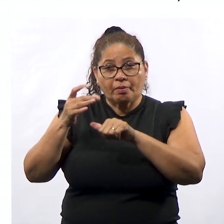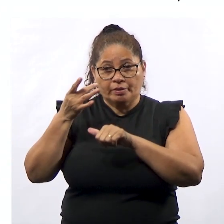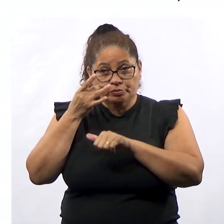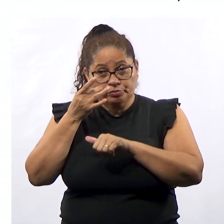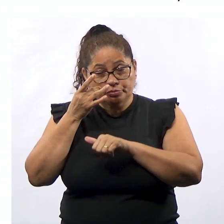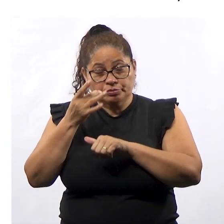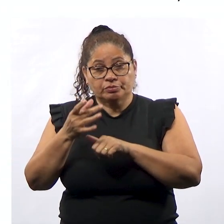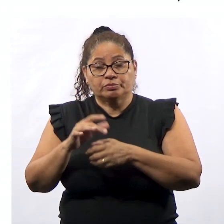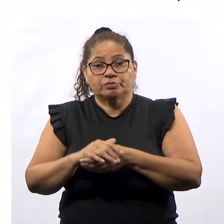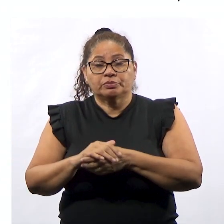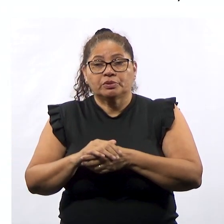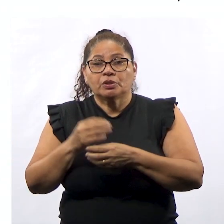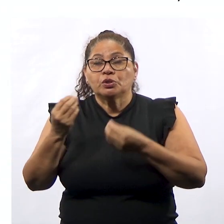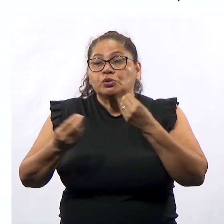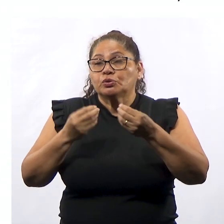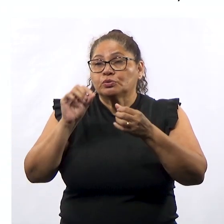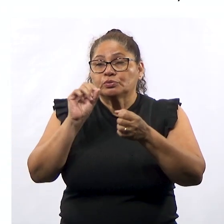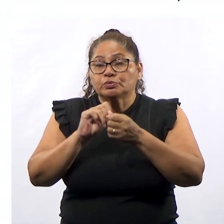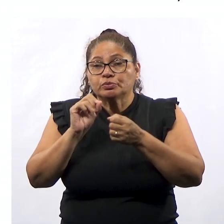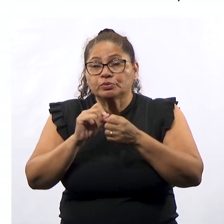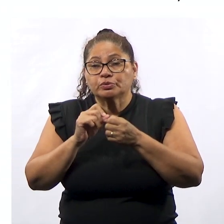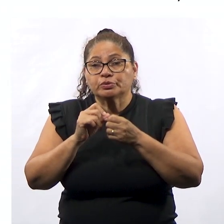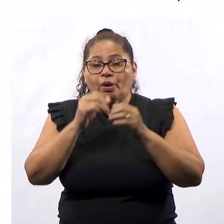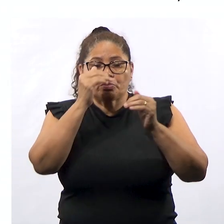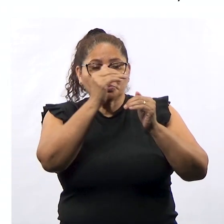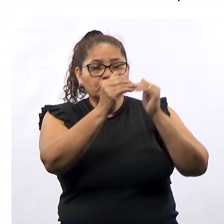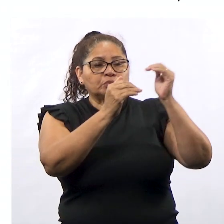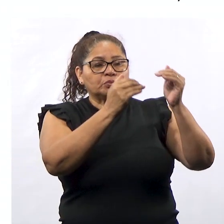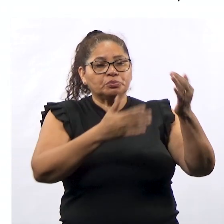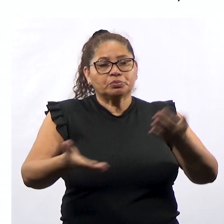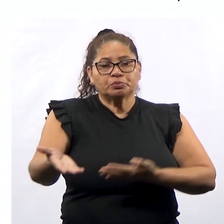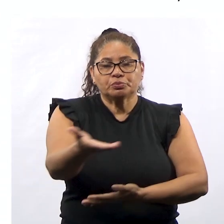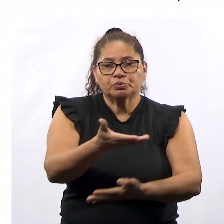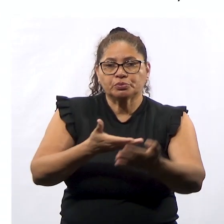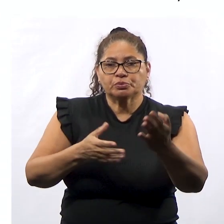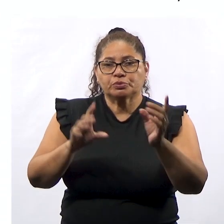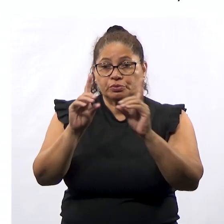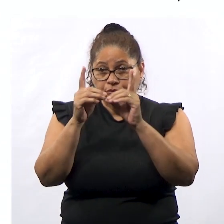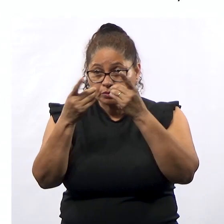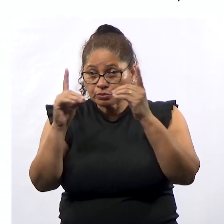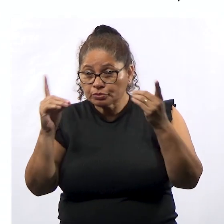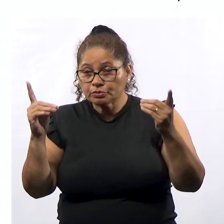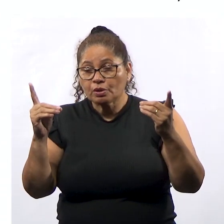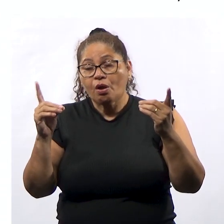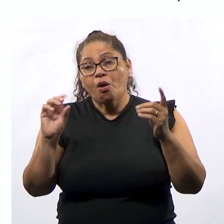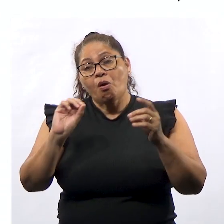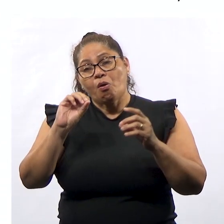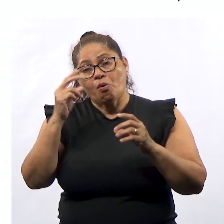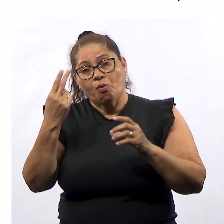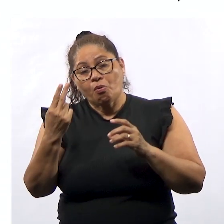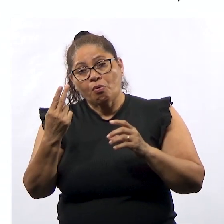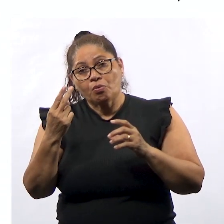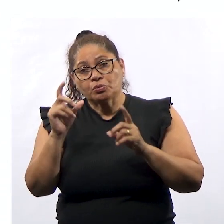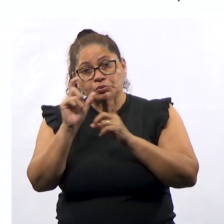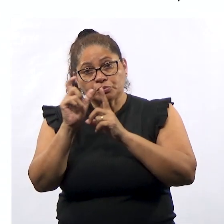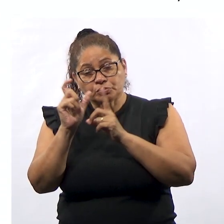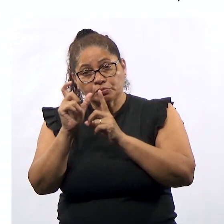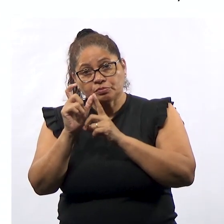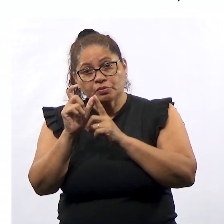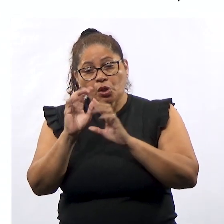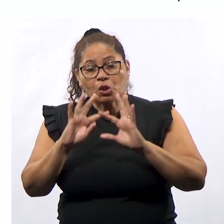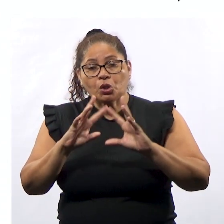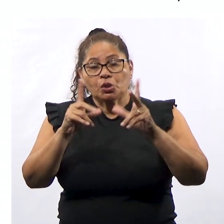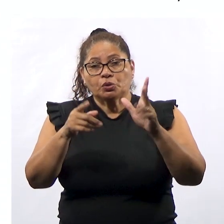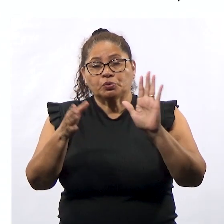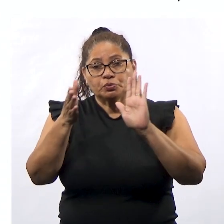atenção, os mecanismos que produzem a intermediação didática, ou, em outras palavras, toda